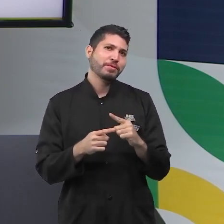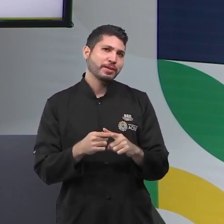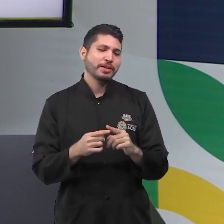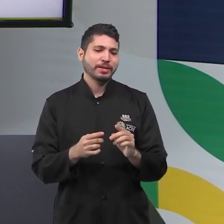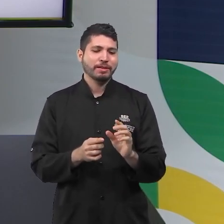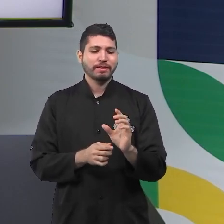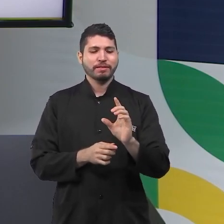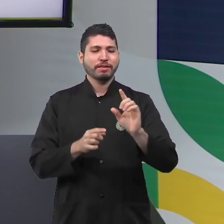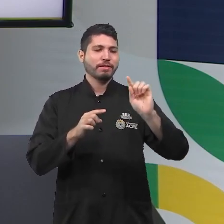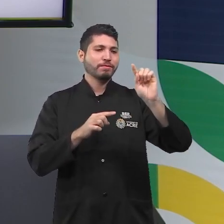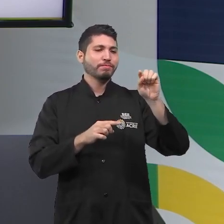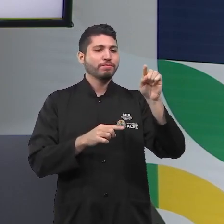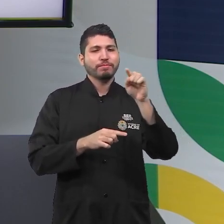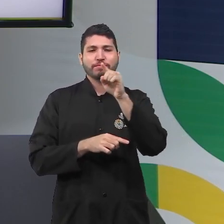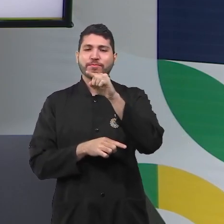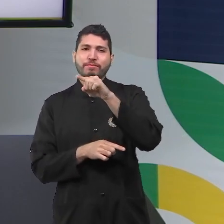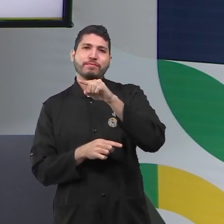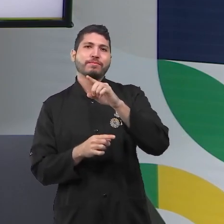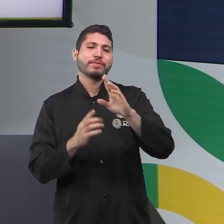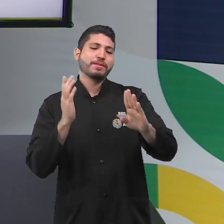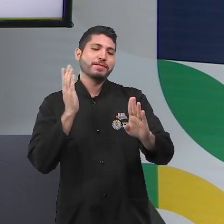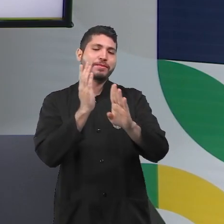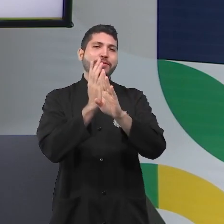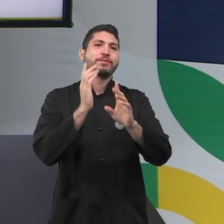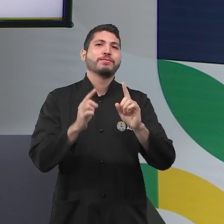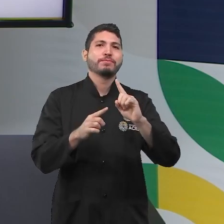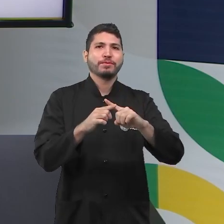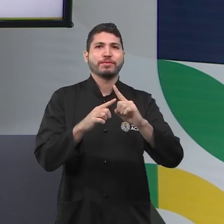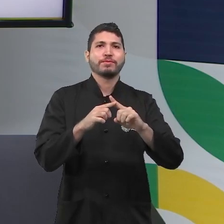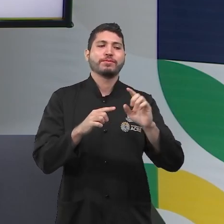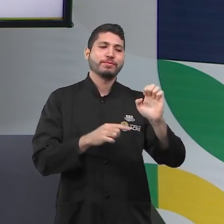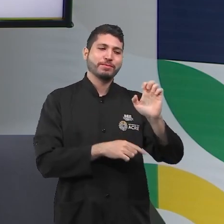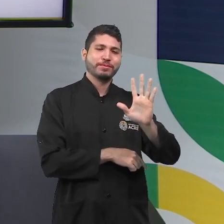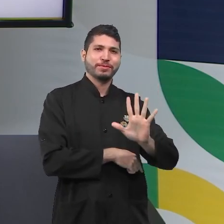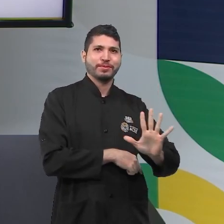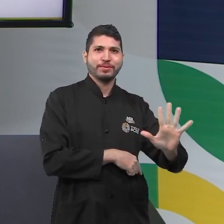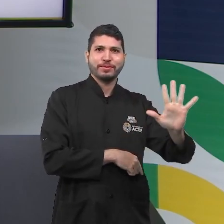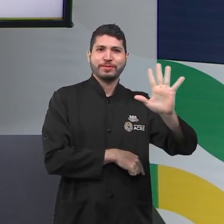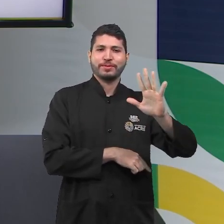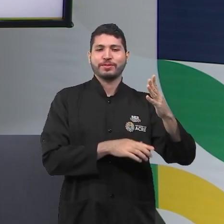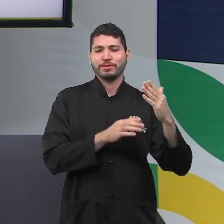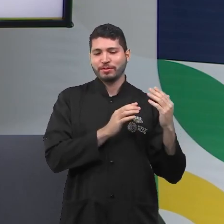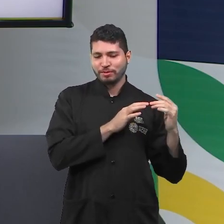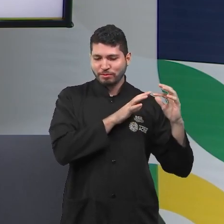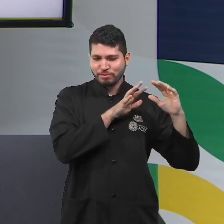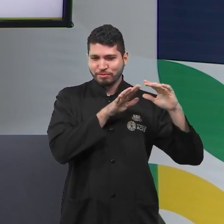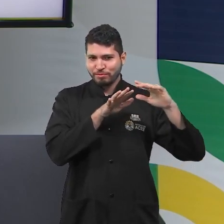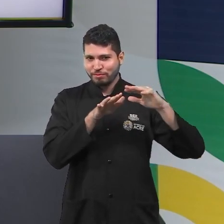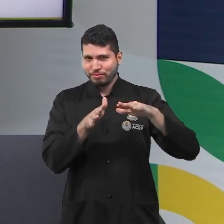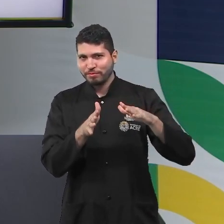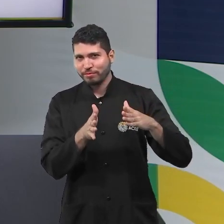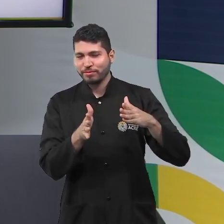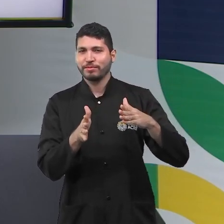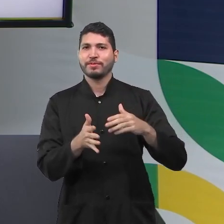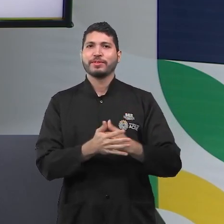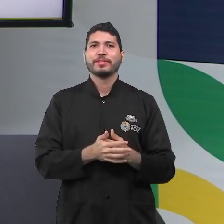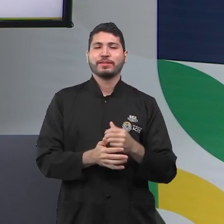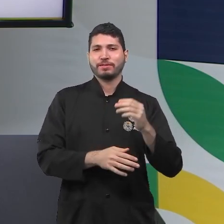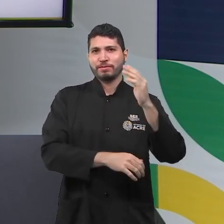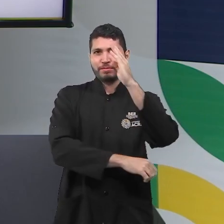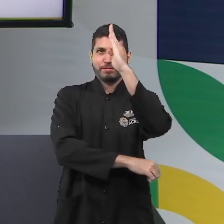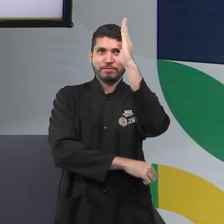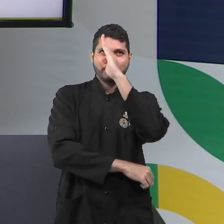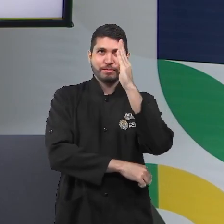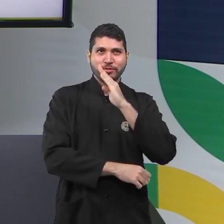descoberta entre aspas? É porque quando os europeus chegaram, por exemplo, ao Brasil, aqui já havia